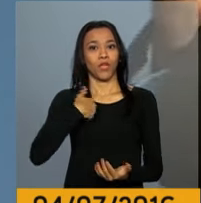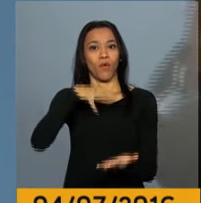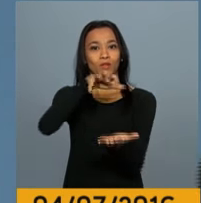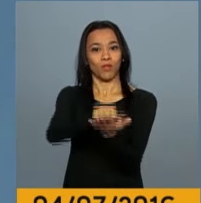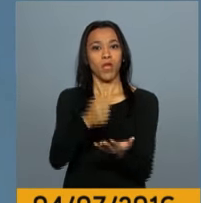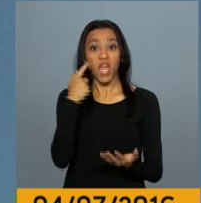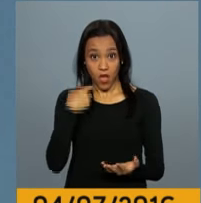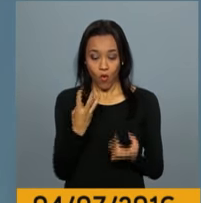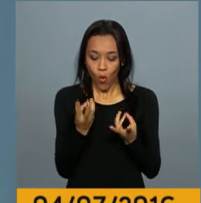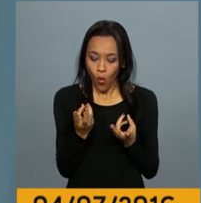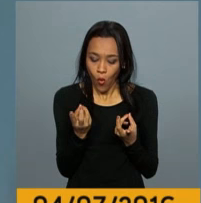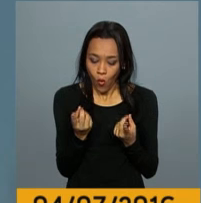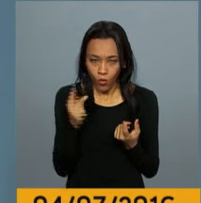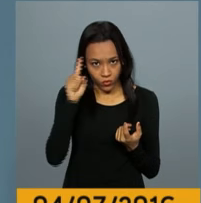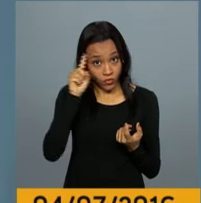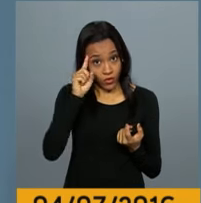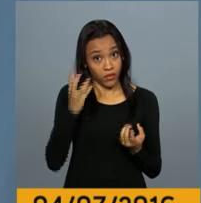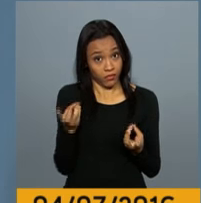conto os dias,